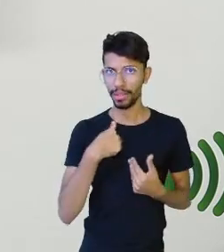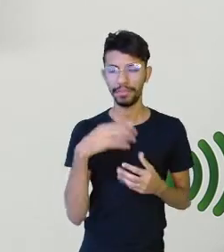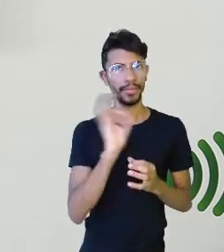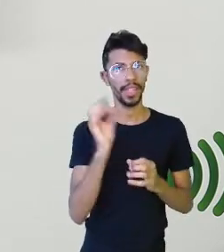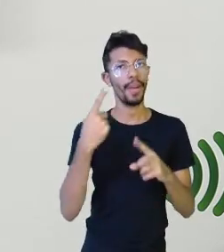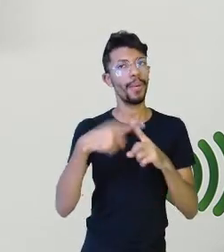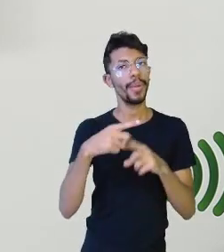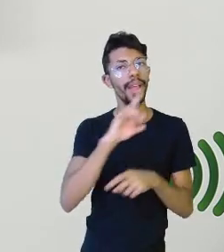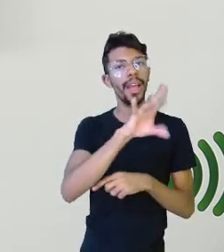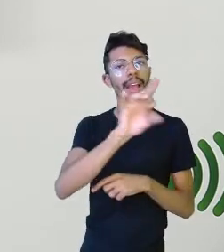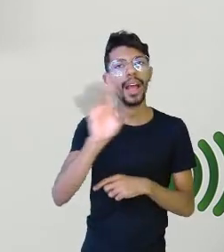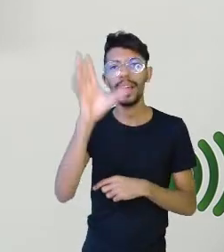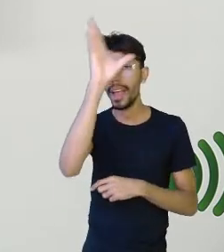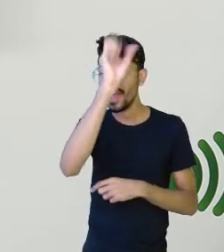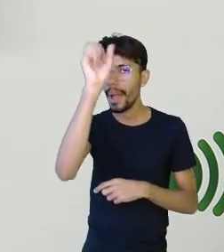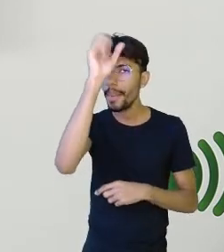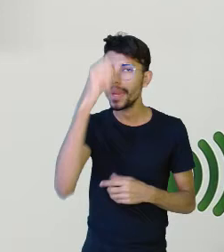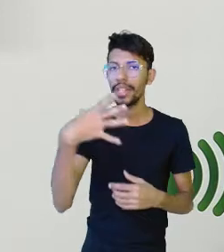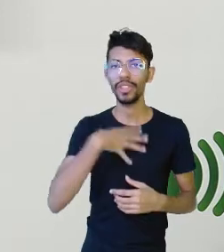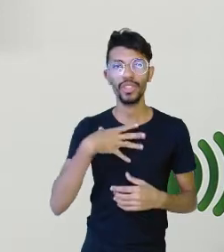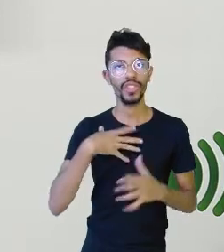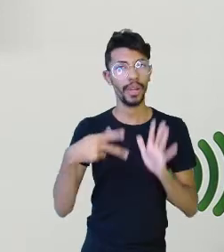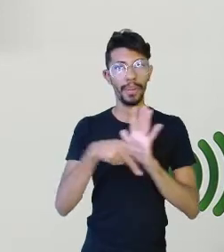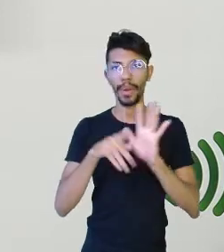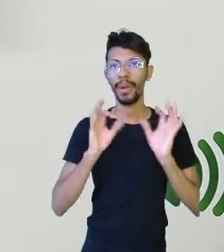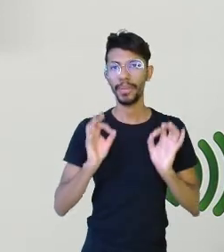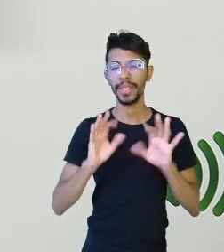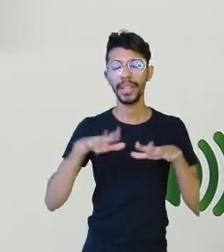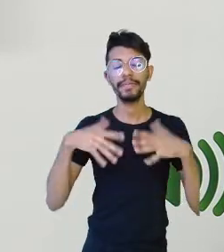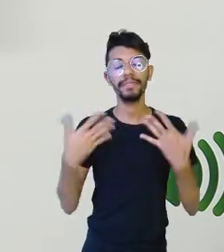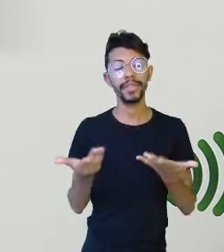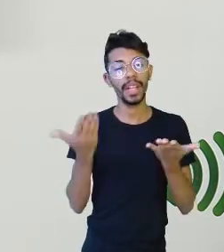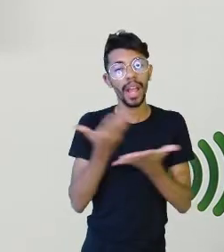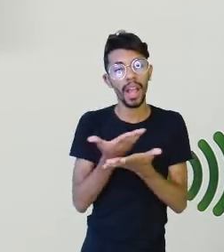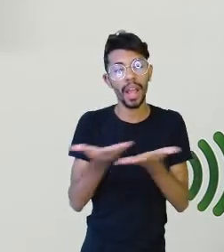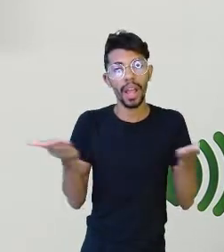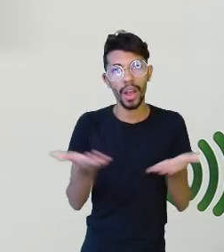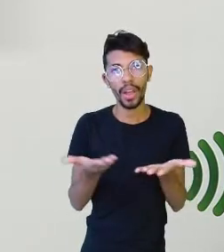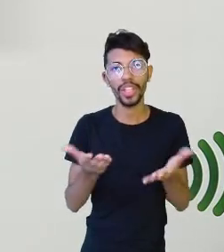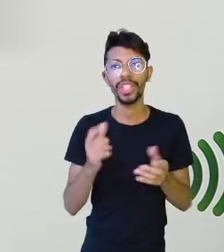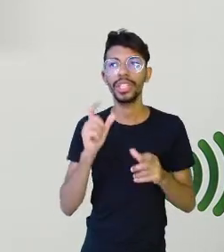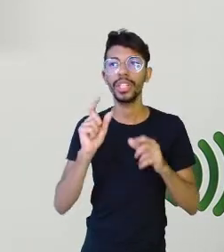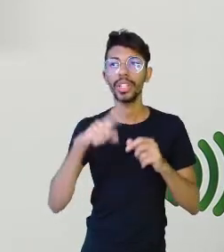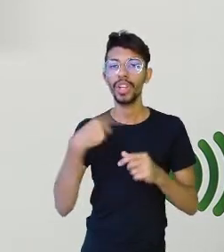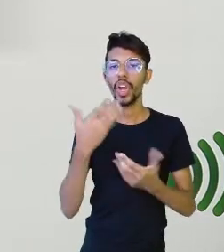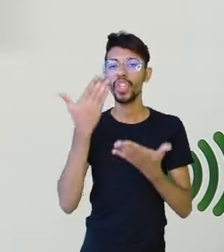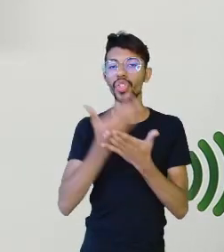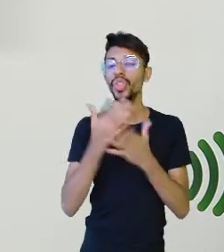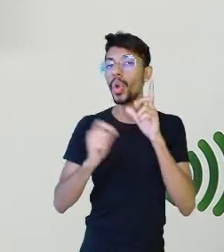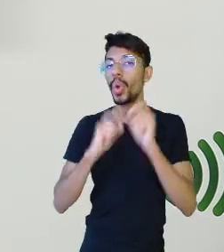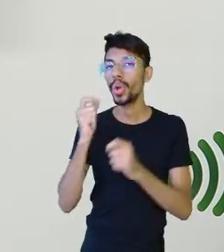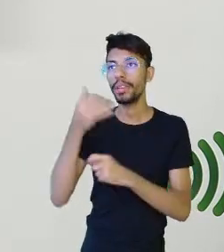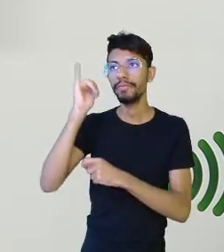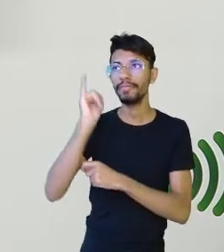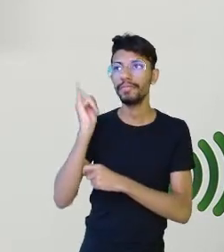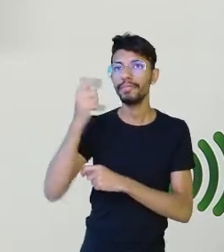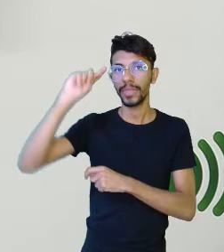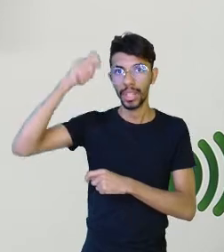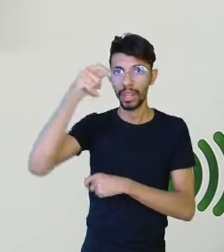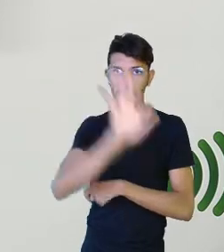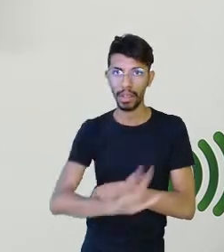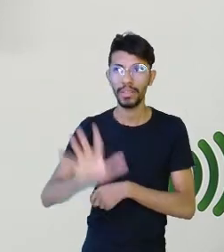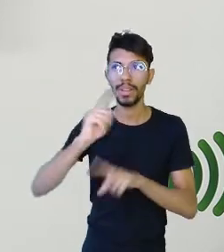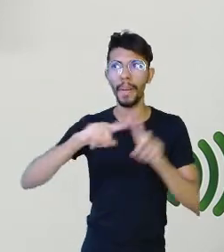fala do seu jeito. Então, vamos lá. Na aula de hoje, nós estudamos os contos africanos. Só que,